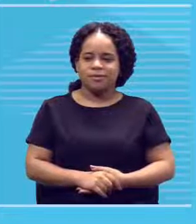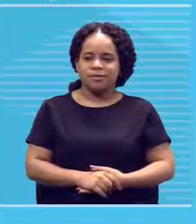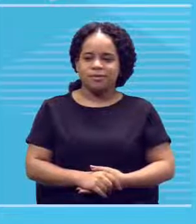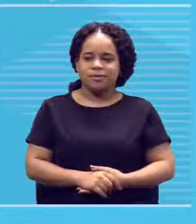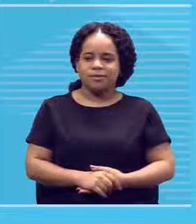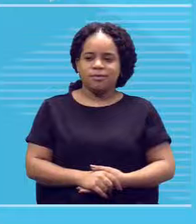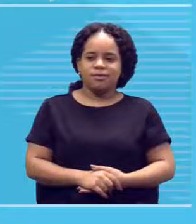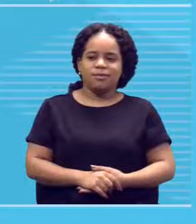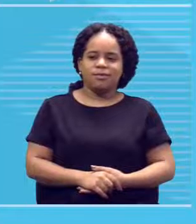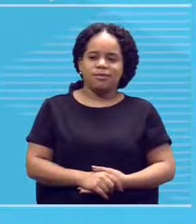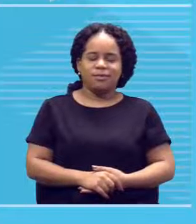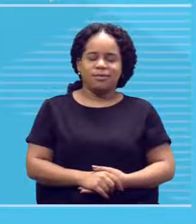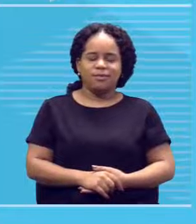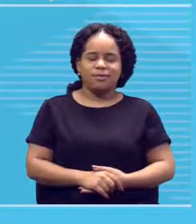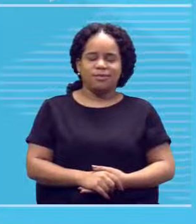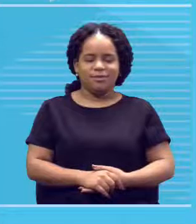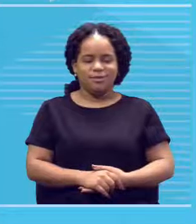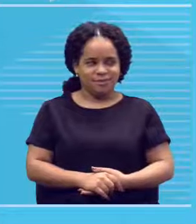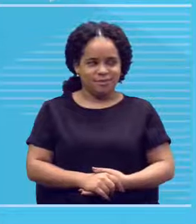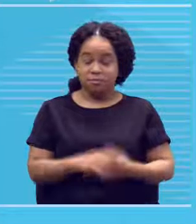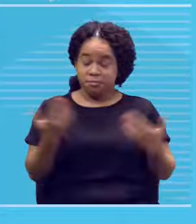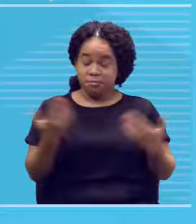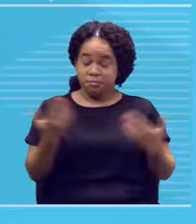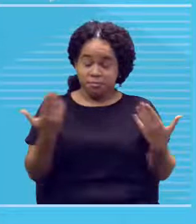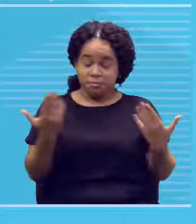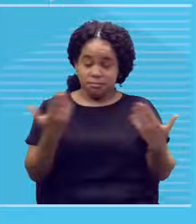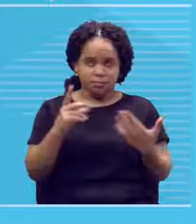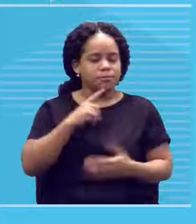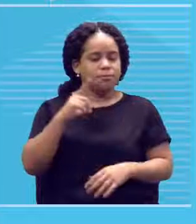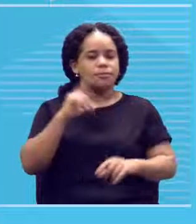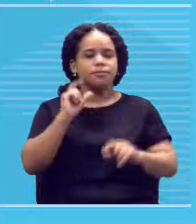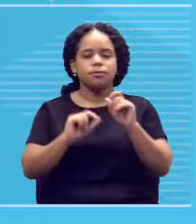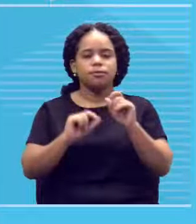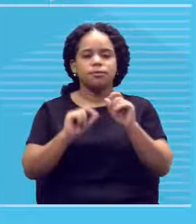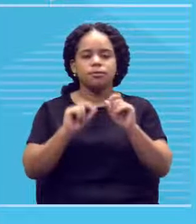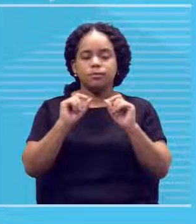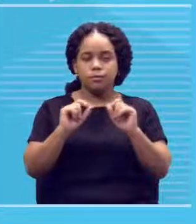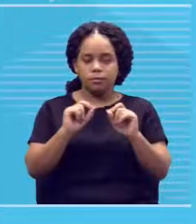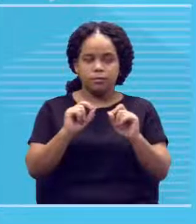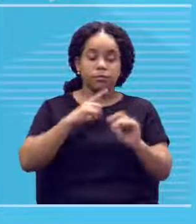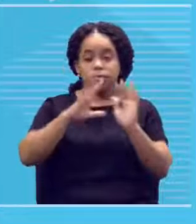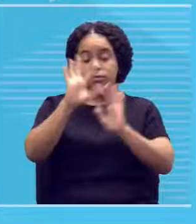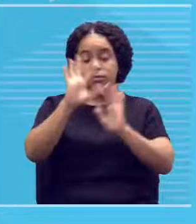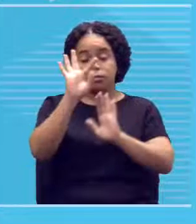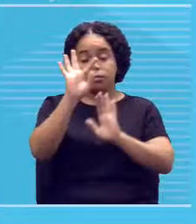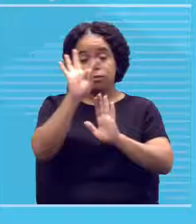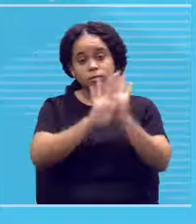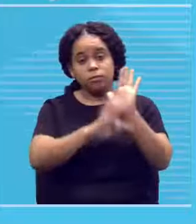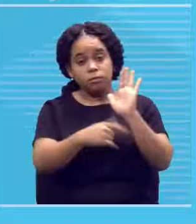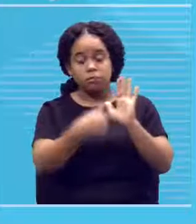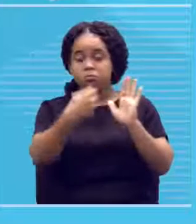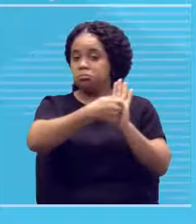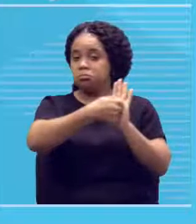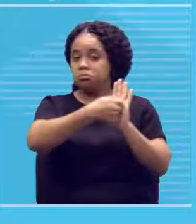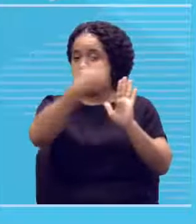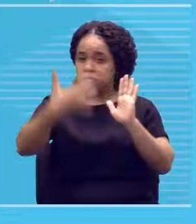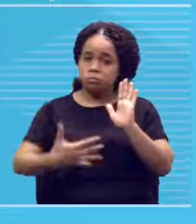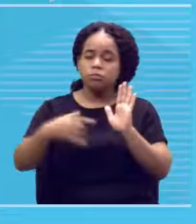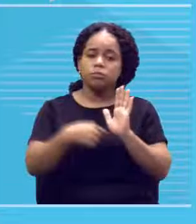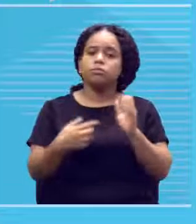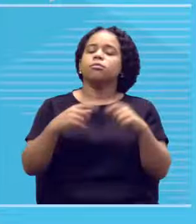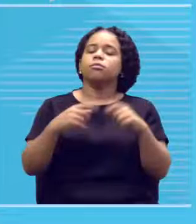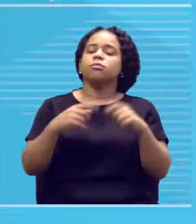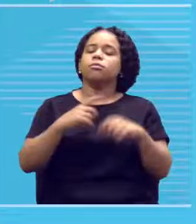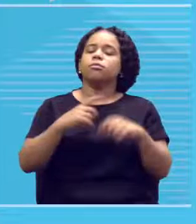e o que é que nós temos aqui haha na aquele texto que nós falamos que nós